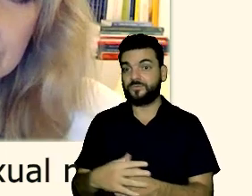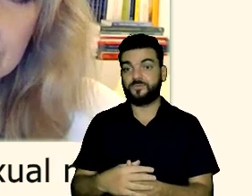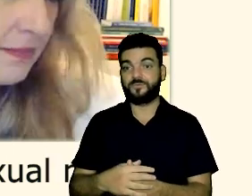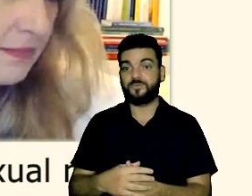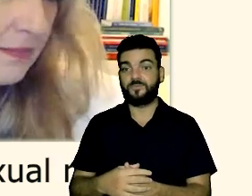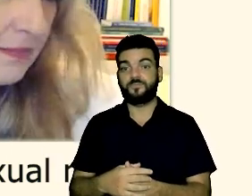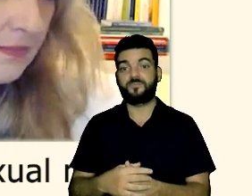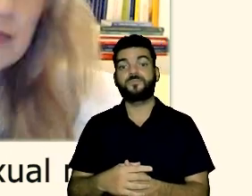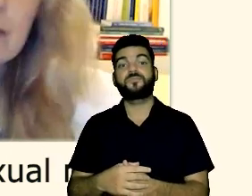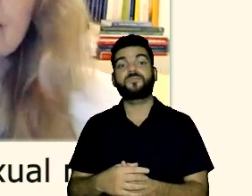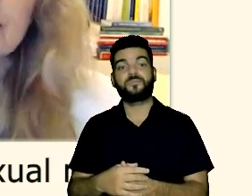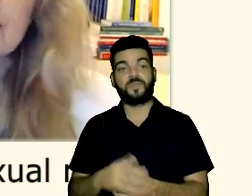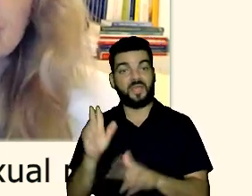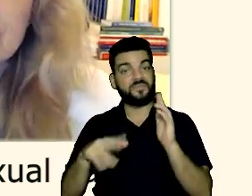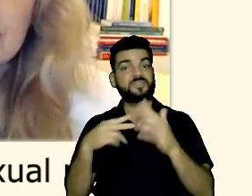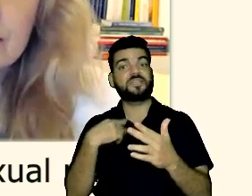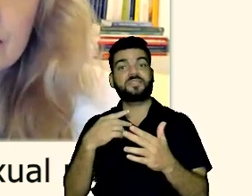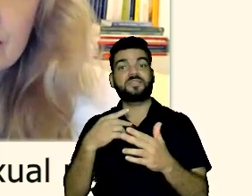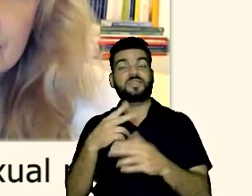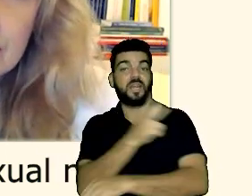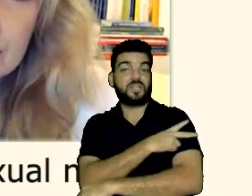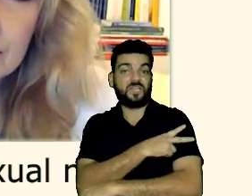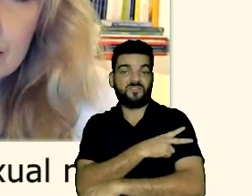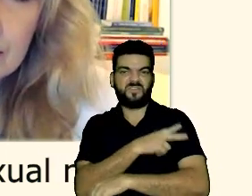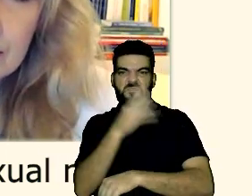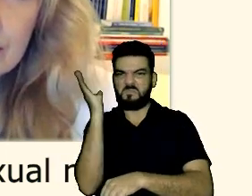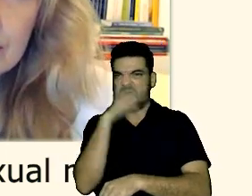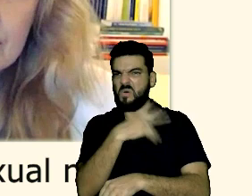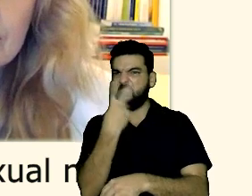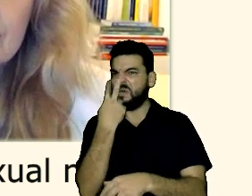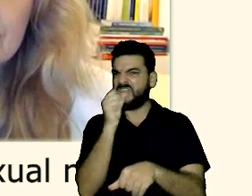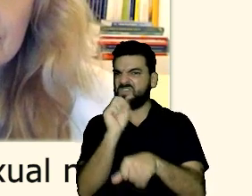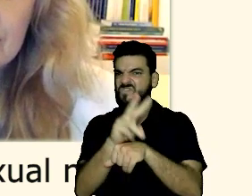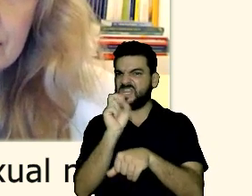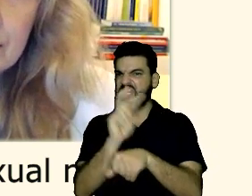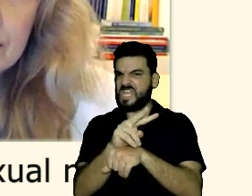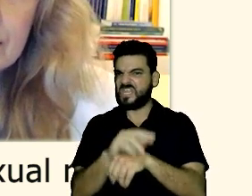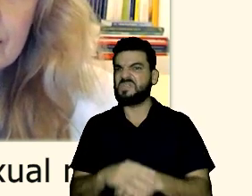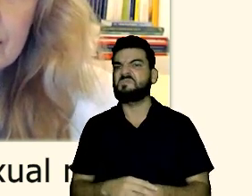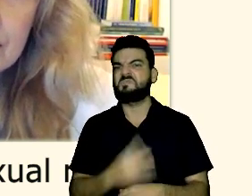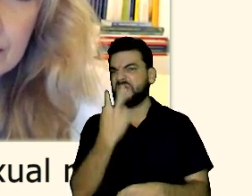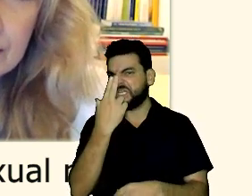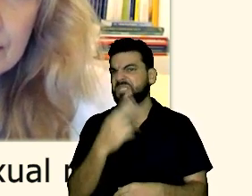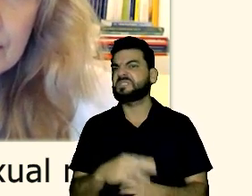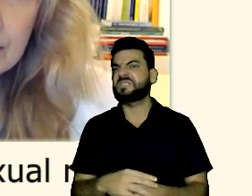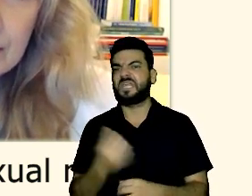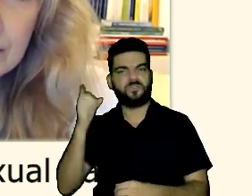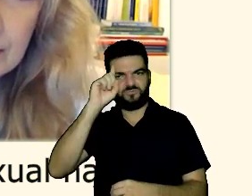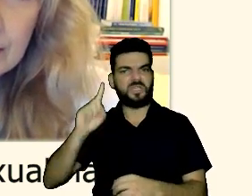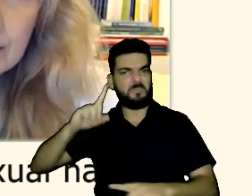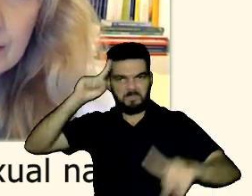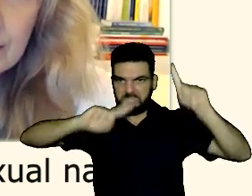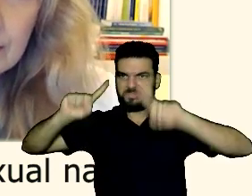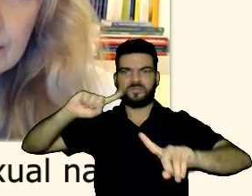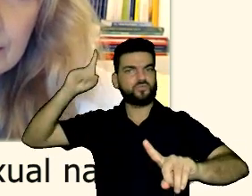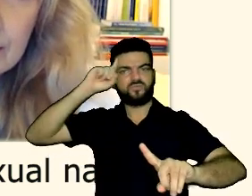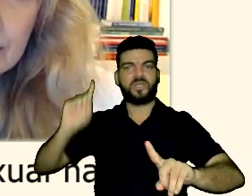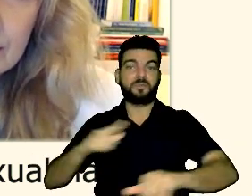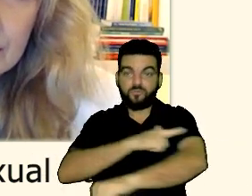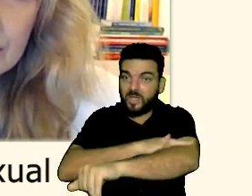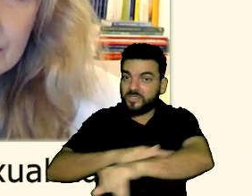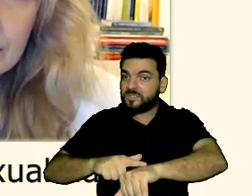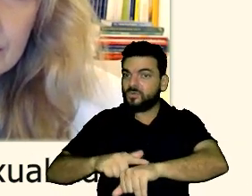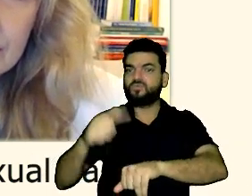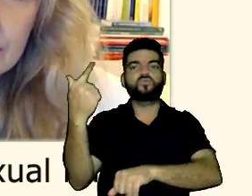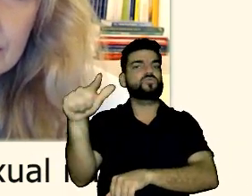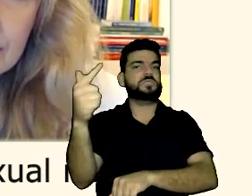falou, tem a ver também com os líderes tóxicos, né? Líderes tóxicos, que eles perdem um pouco a